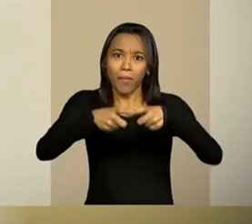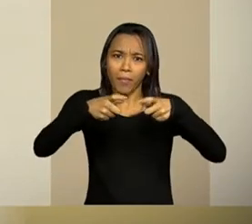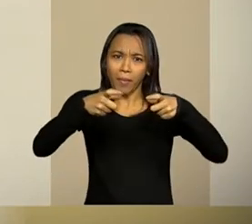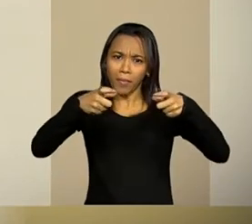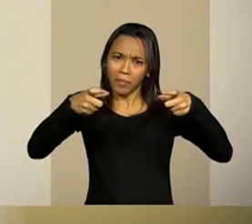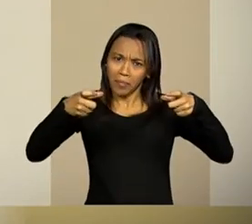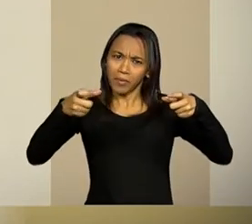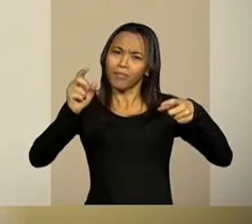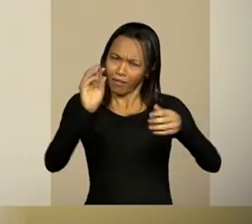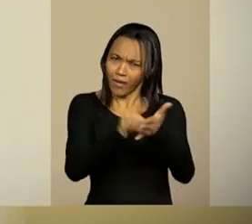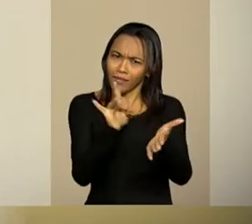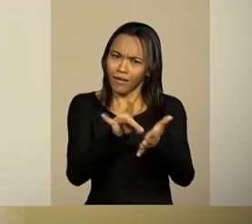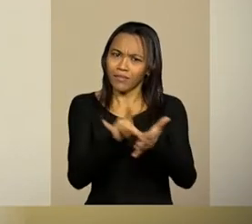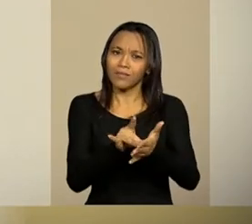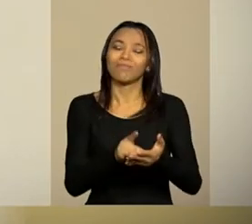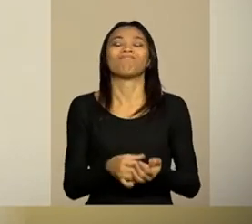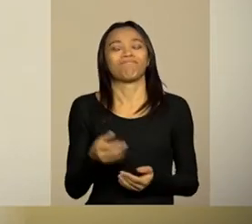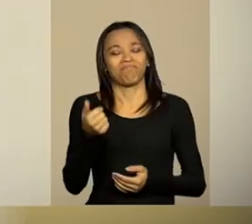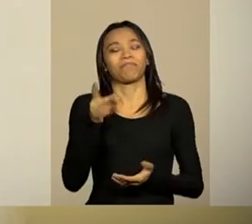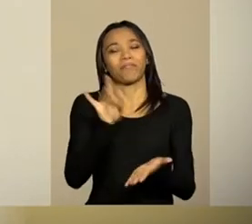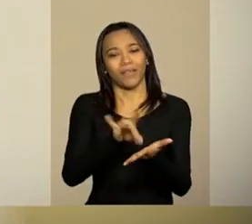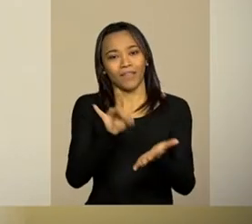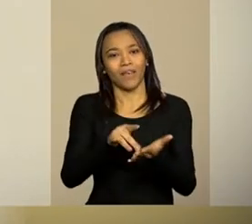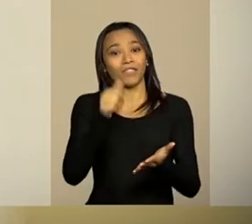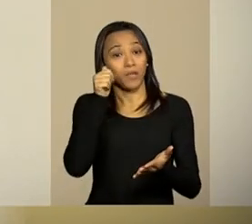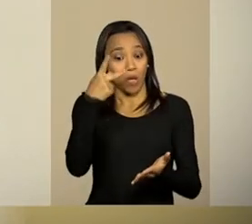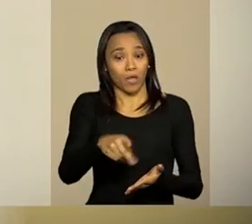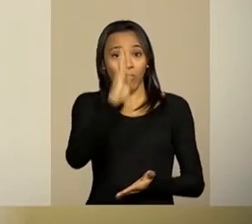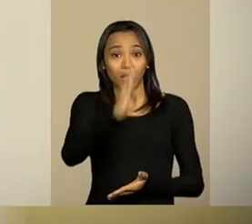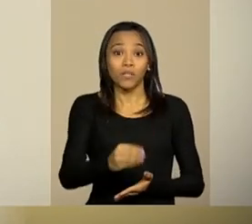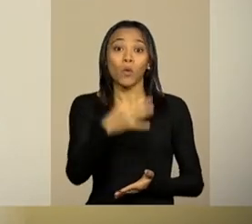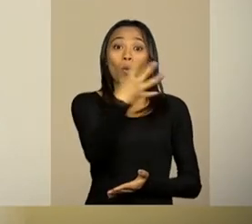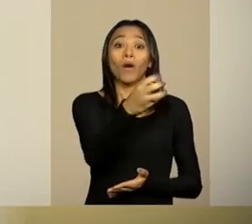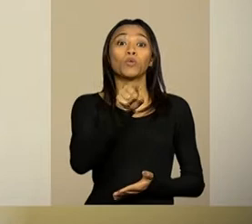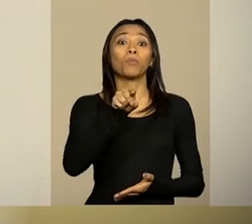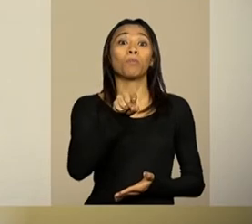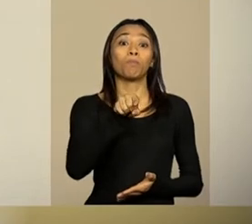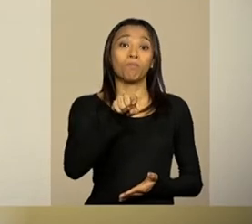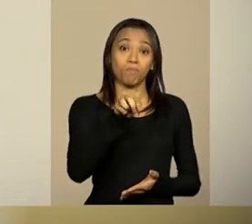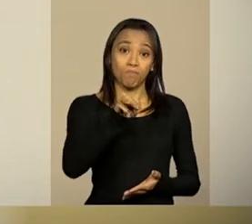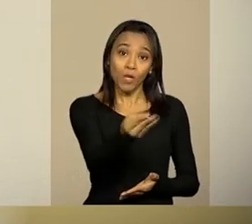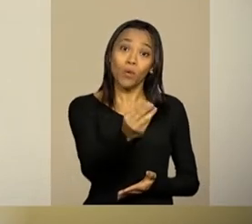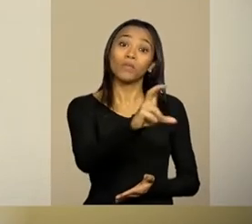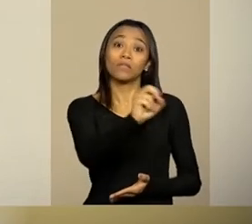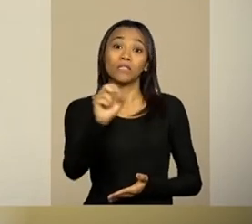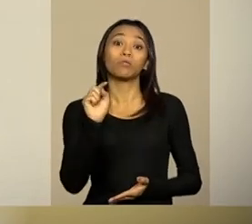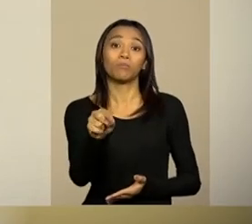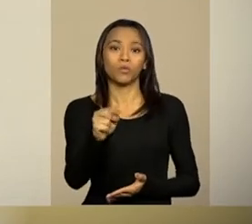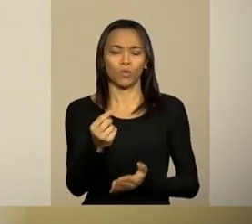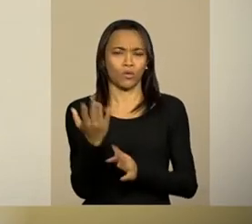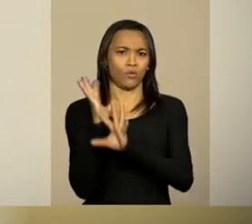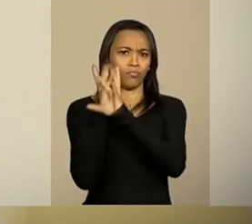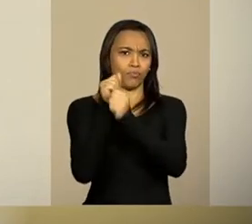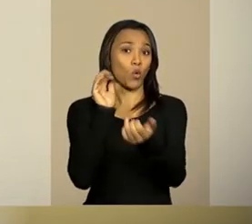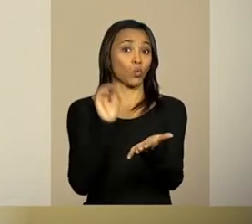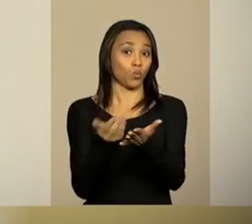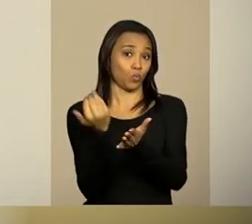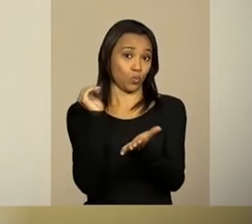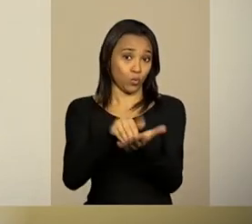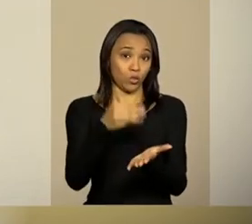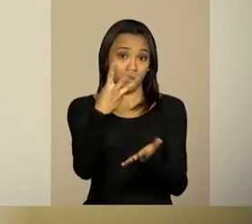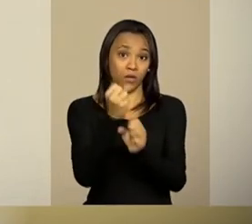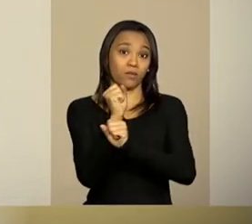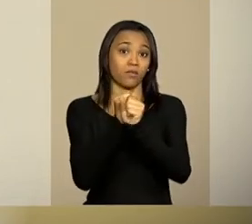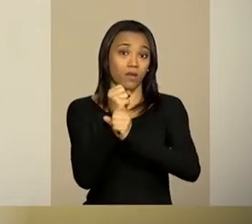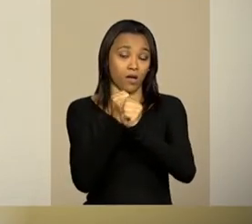de trabalho está crescendo muito não é mesmo é verdade Luciano o Brasil criou quatro milhões e meio de empregos nos últimos três anos desse